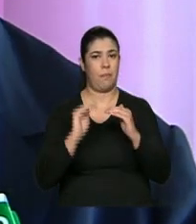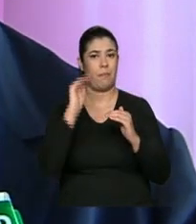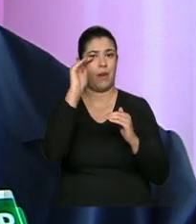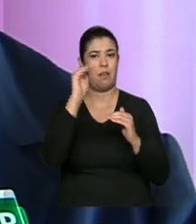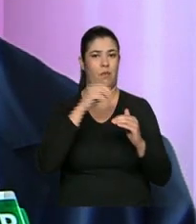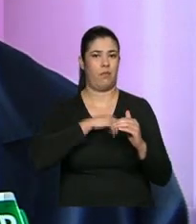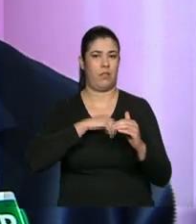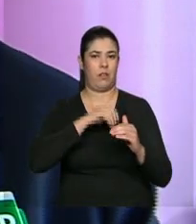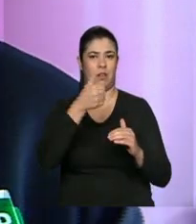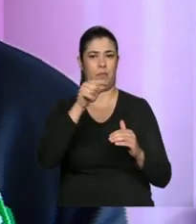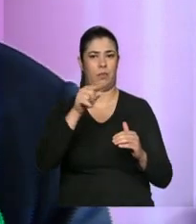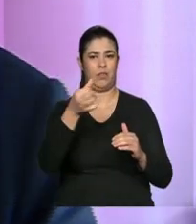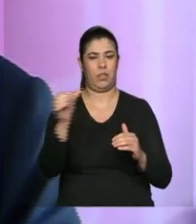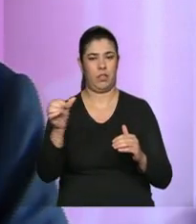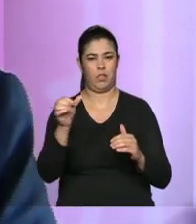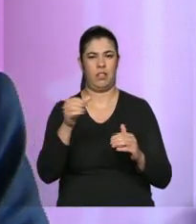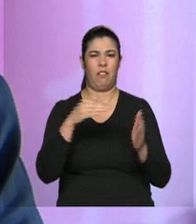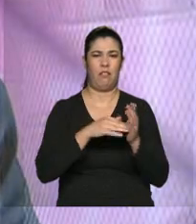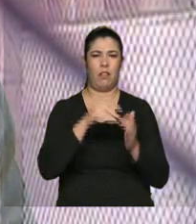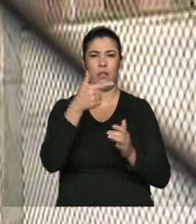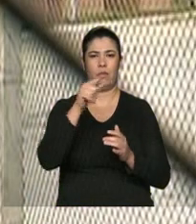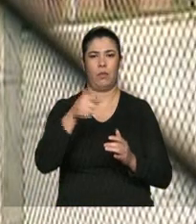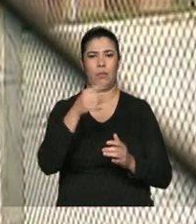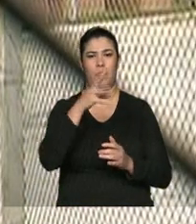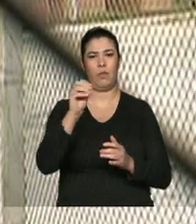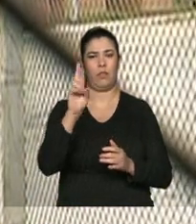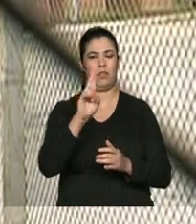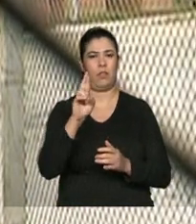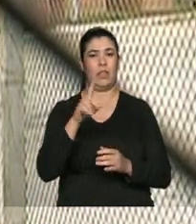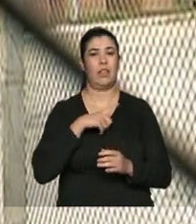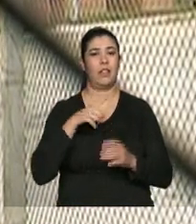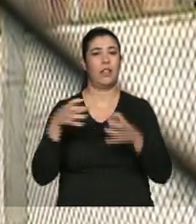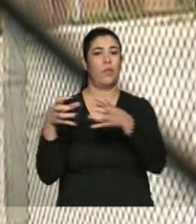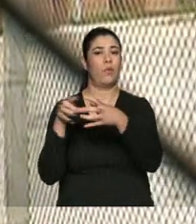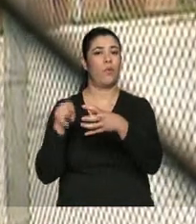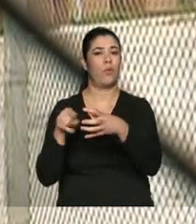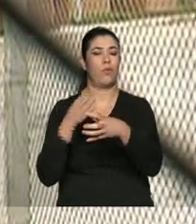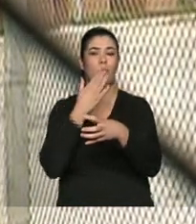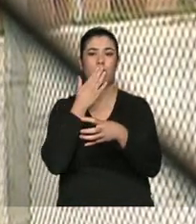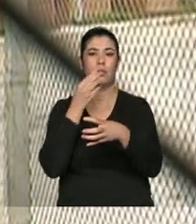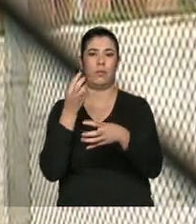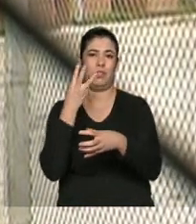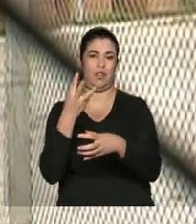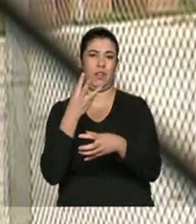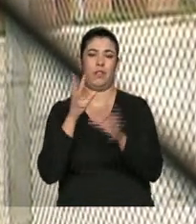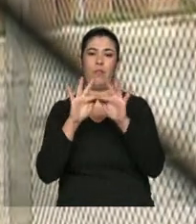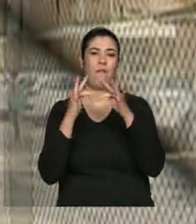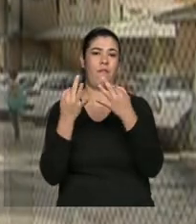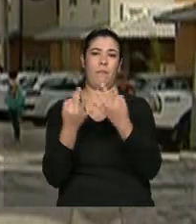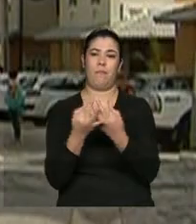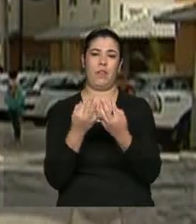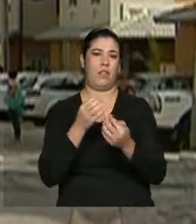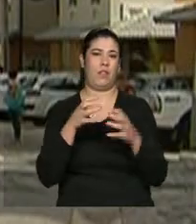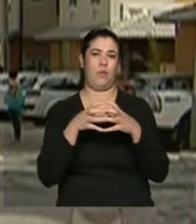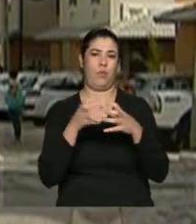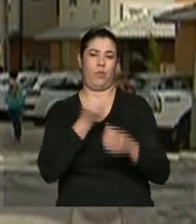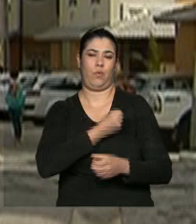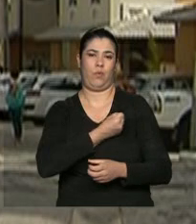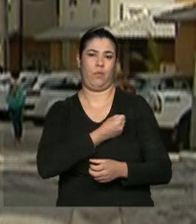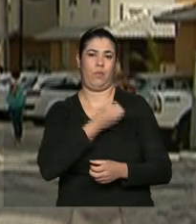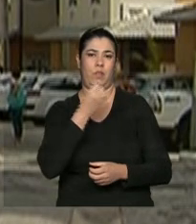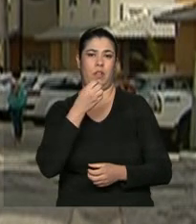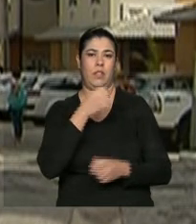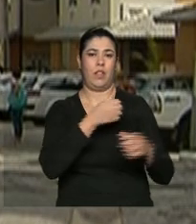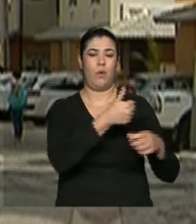R$ 1.600, até R$ 2.400. E tem famílias que elas já não se encaixam na faixa 1, mas não têm